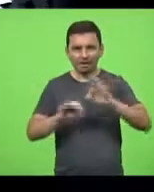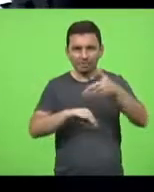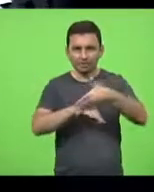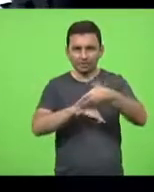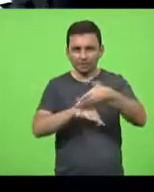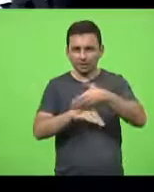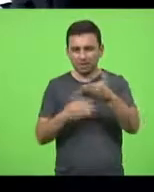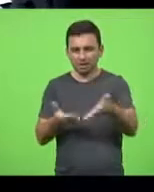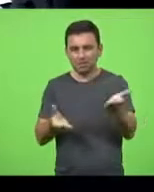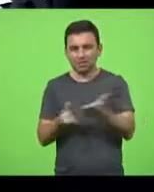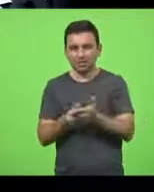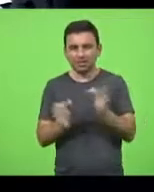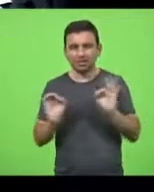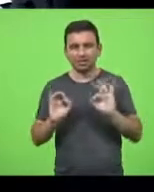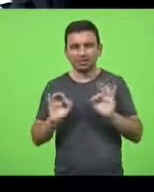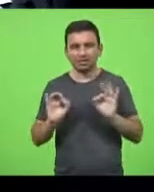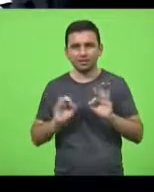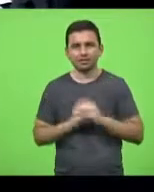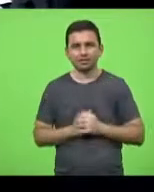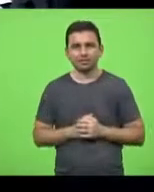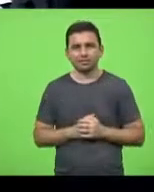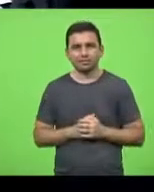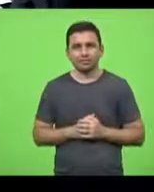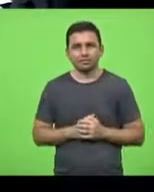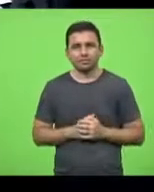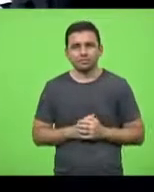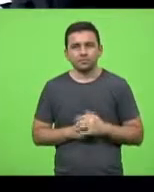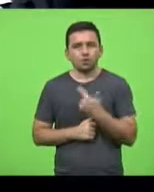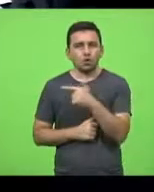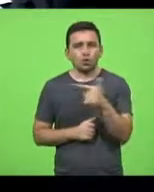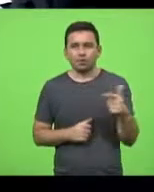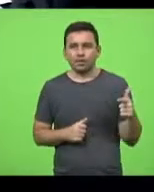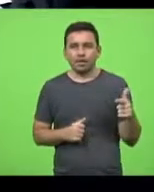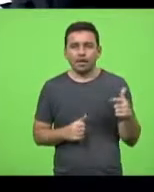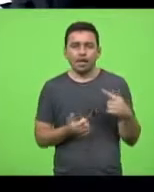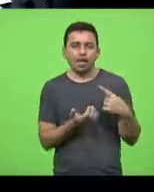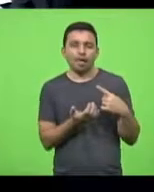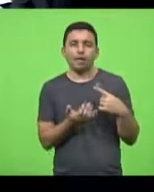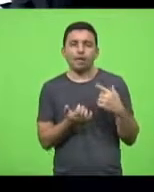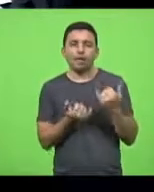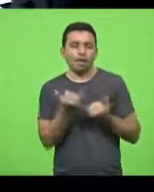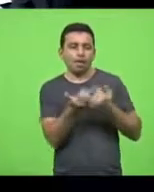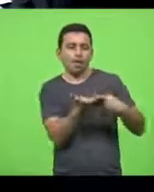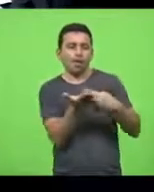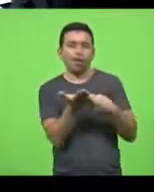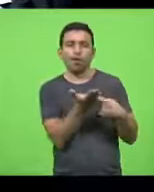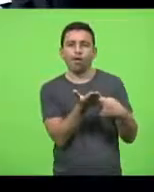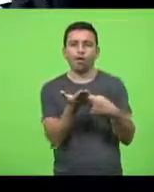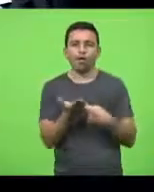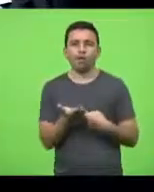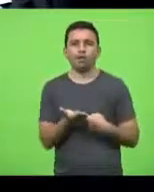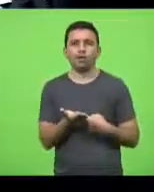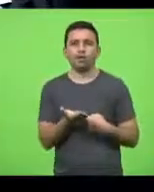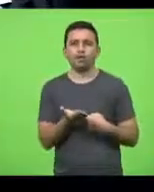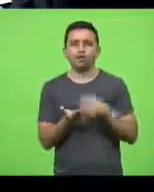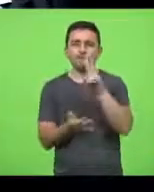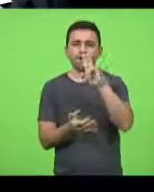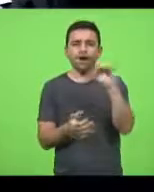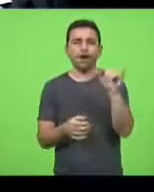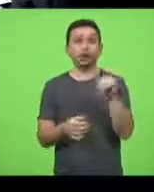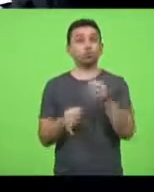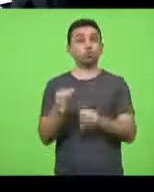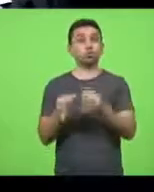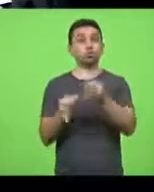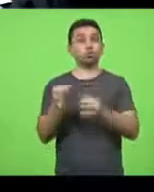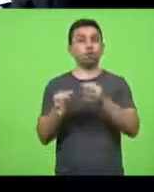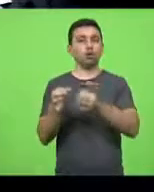processo. As minhas digitais não compõem esse joguinho de acordo que vai julgar,